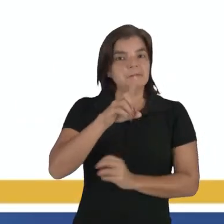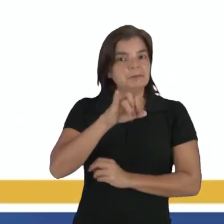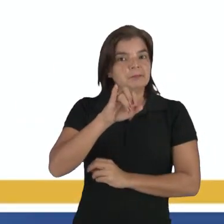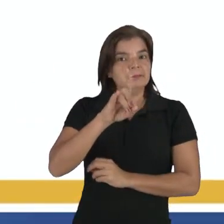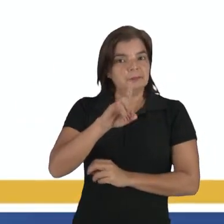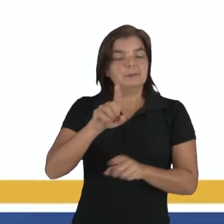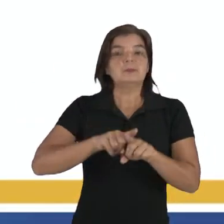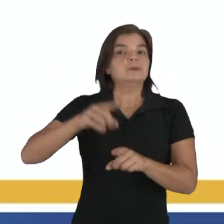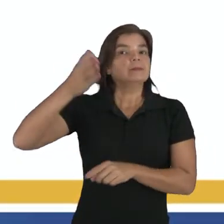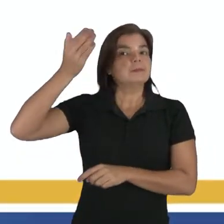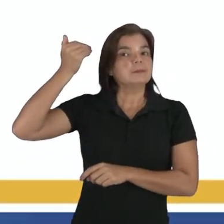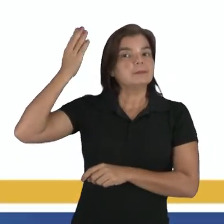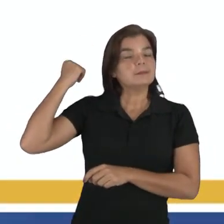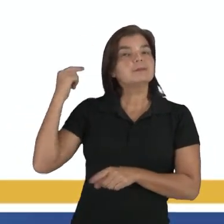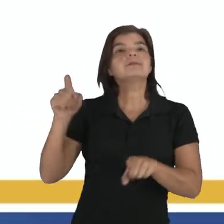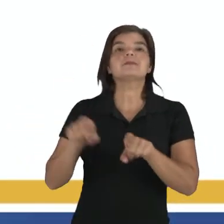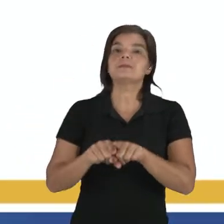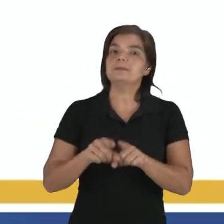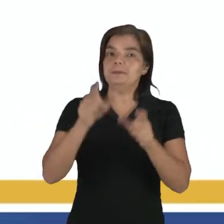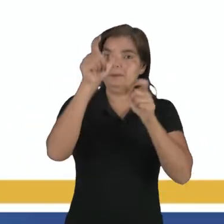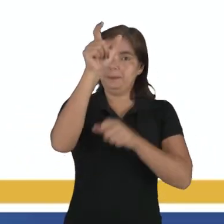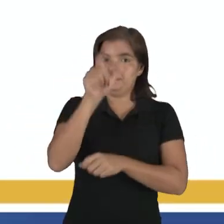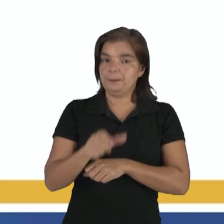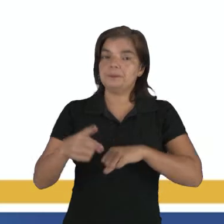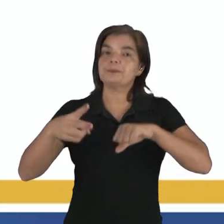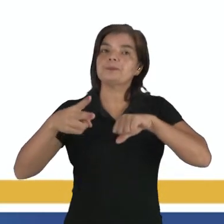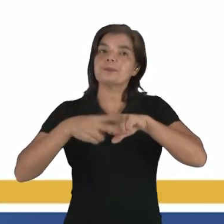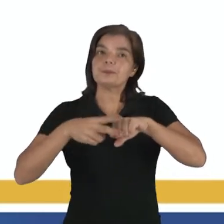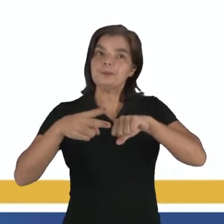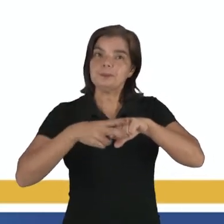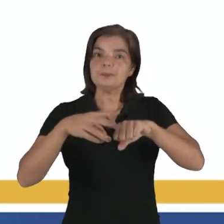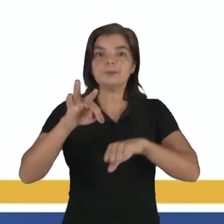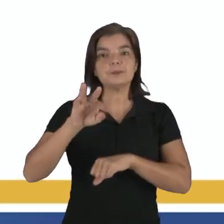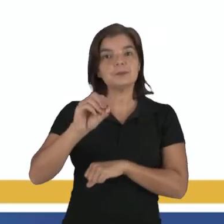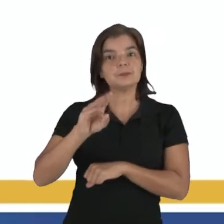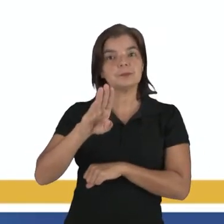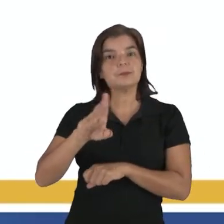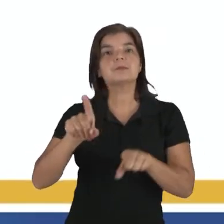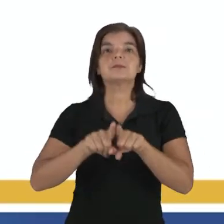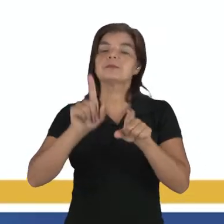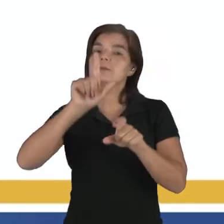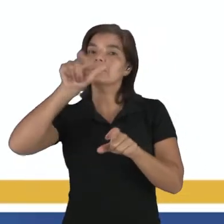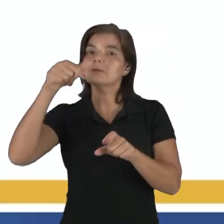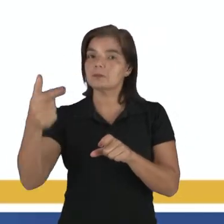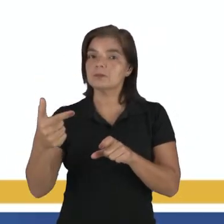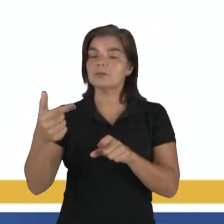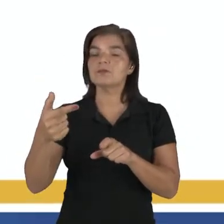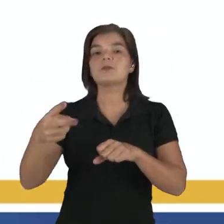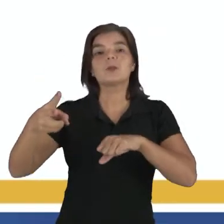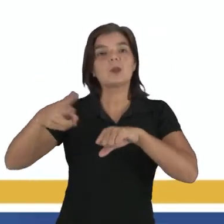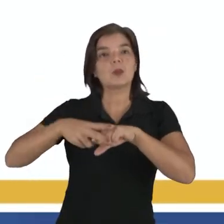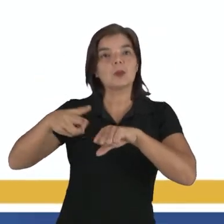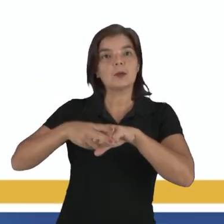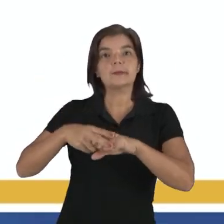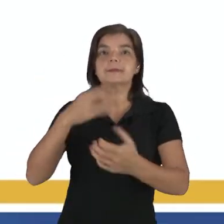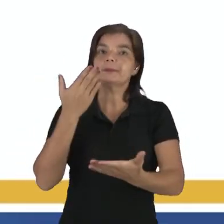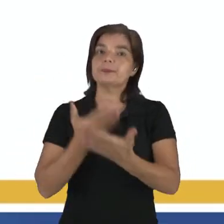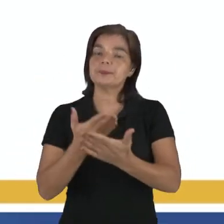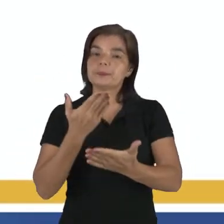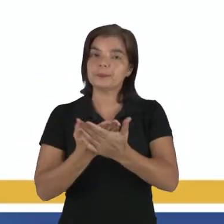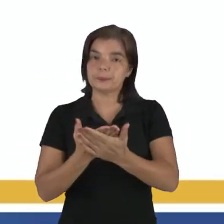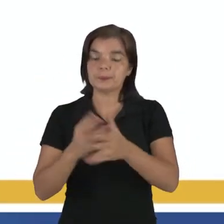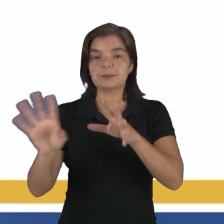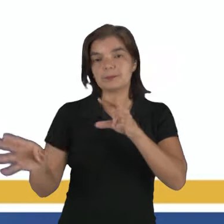verbo auxiliar do passado, ok? Logo em seguida, nós temos os pronomes. E na última caixinha, a gente tem o verbo, que é o verbo study,